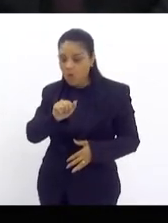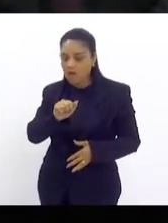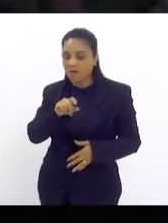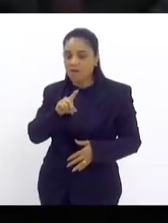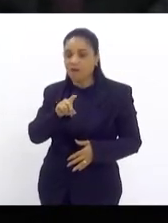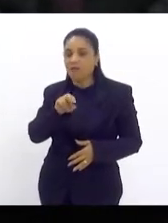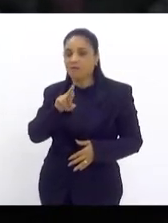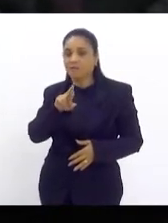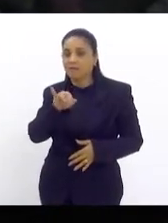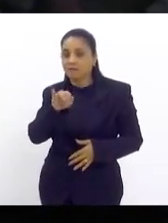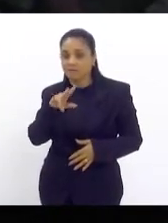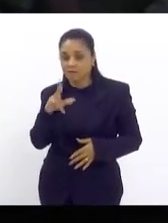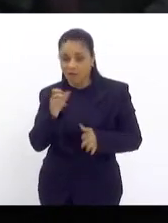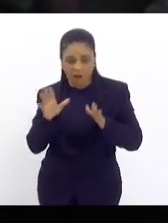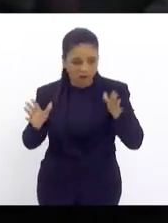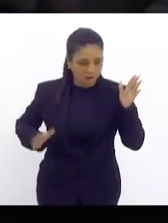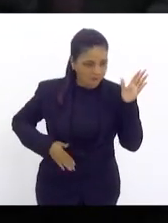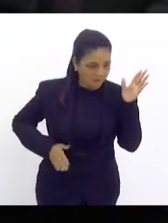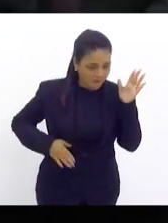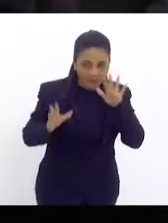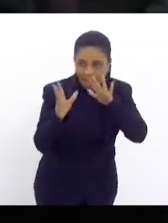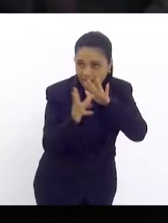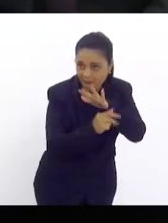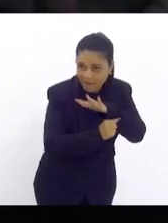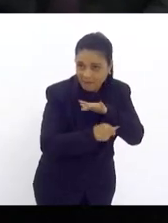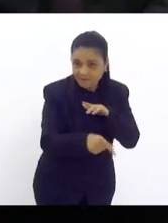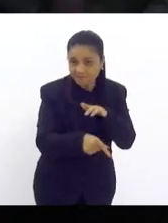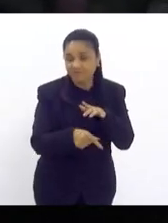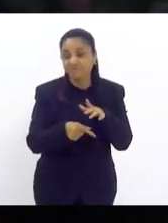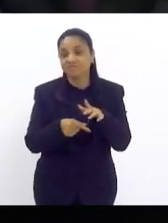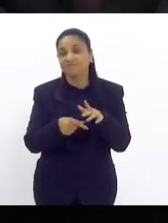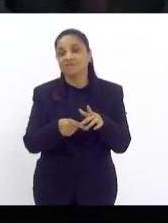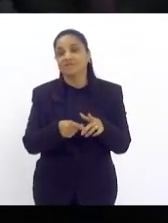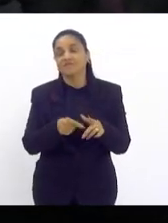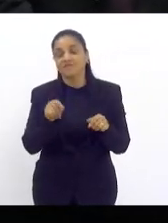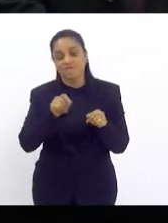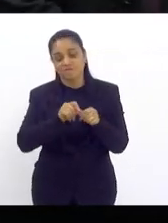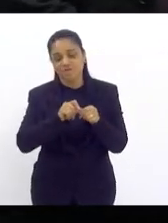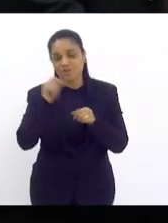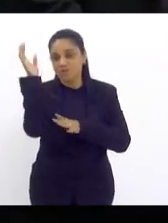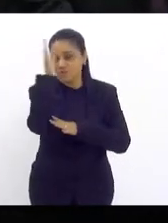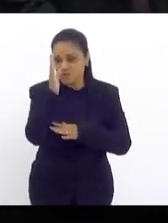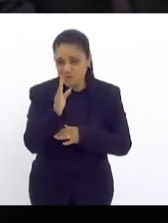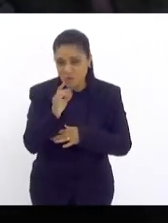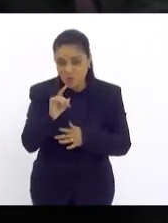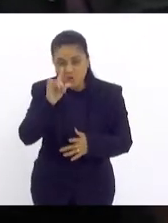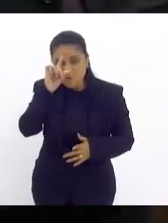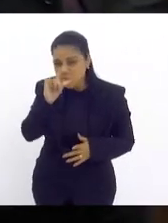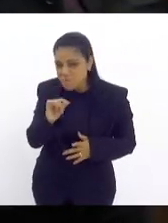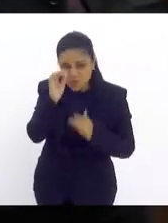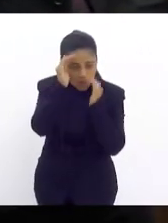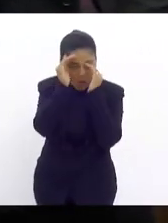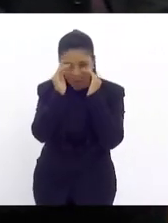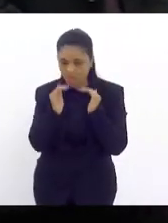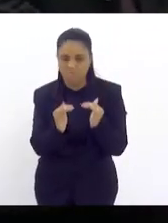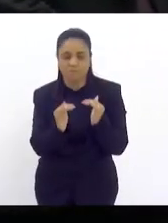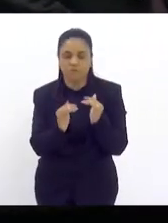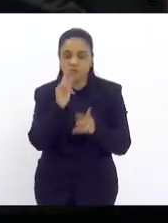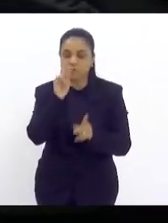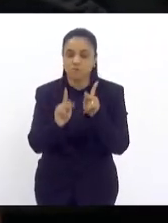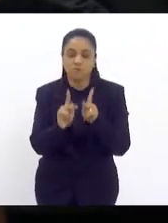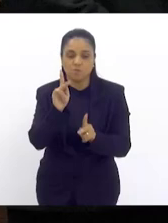Esse sim é um presidente que menos respeitou o povo brasileiro